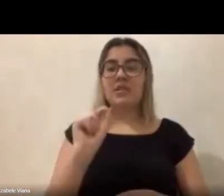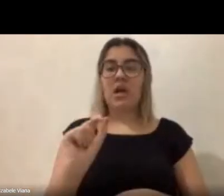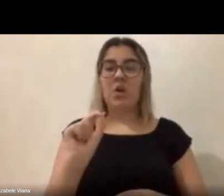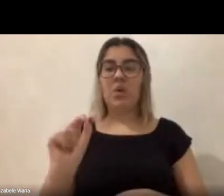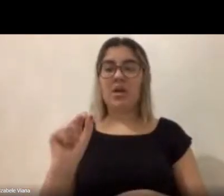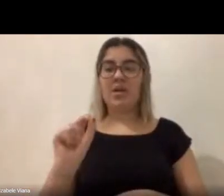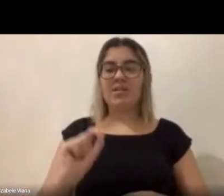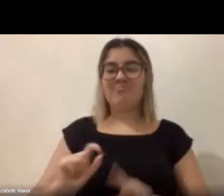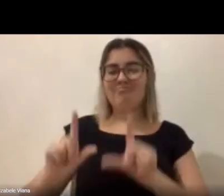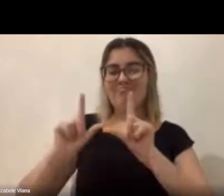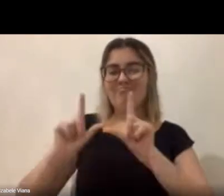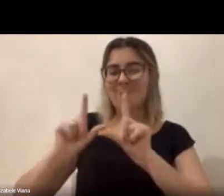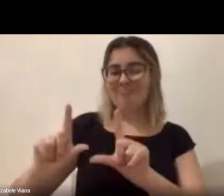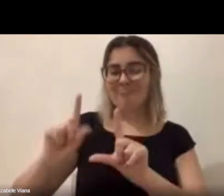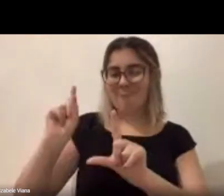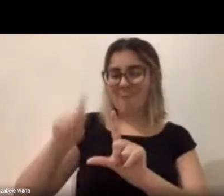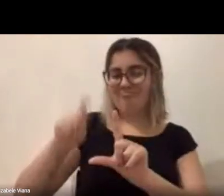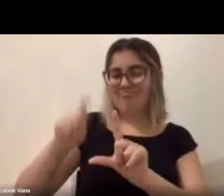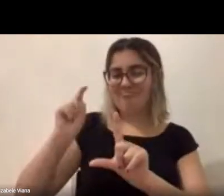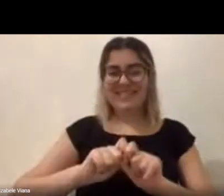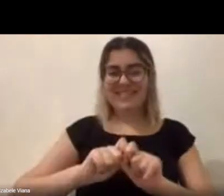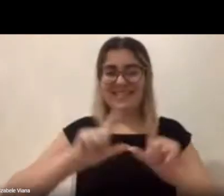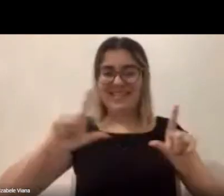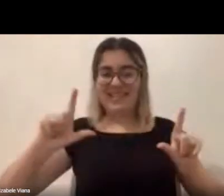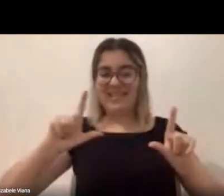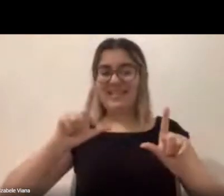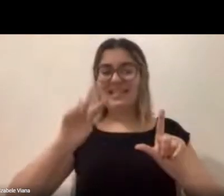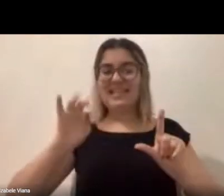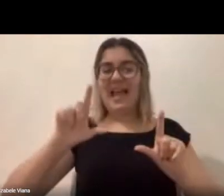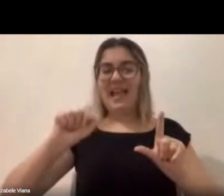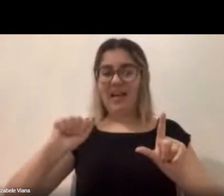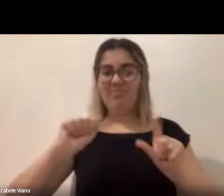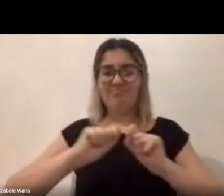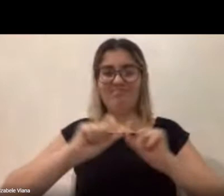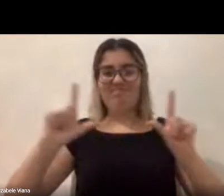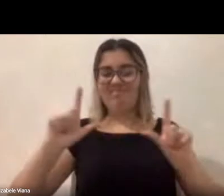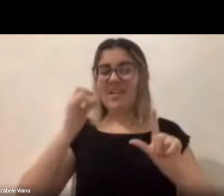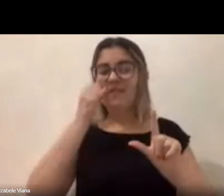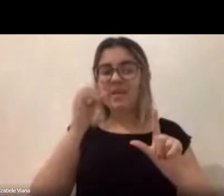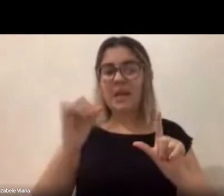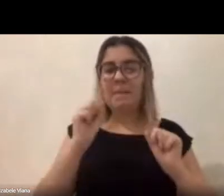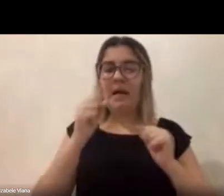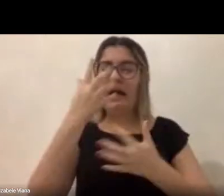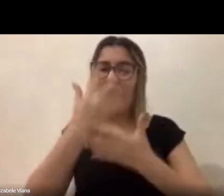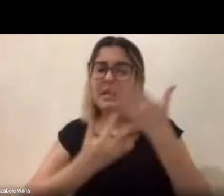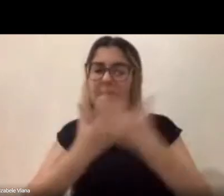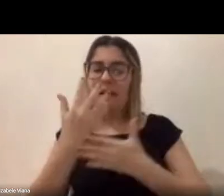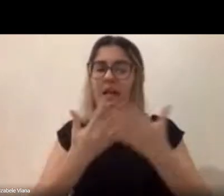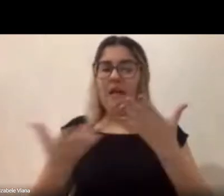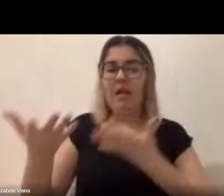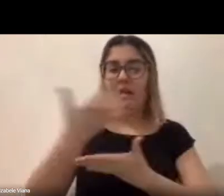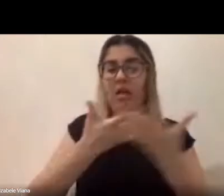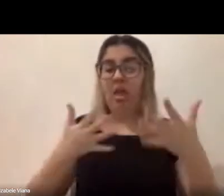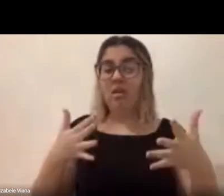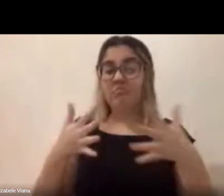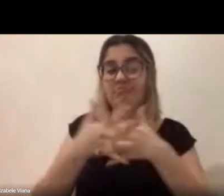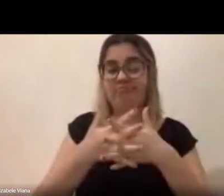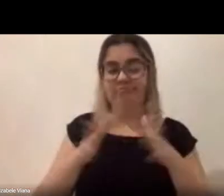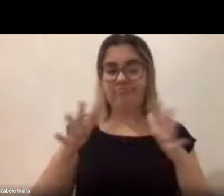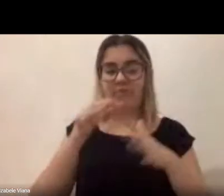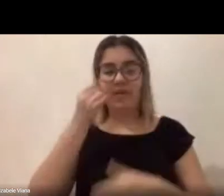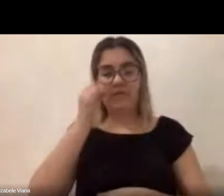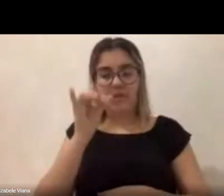pode atrapalhar o processo, né, no diálogo que as pessoas estão falando. Então, convido aqui agora a